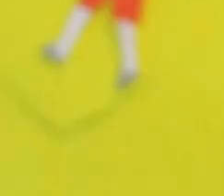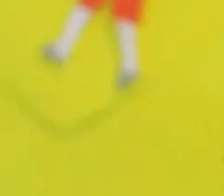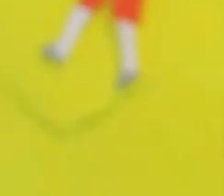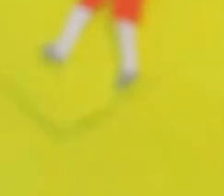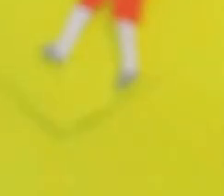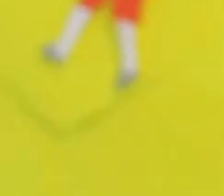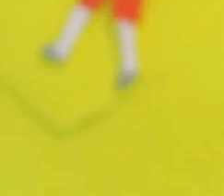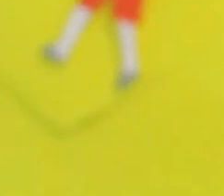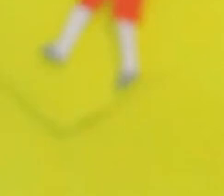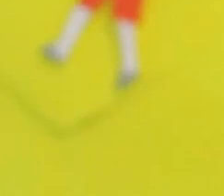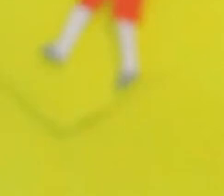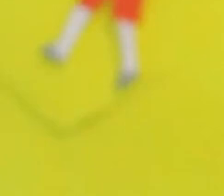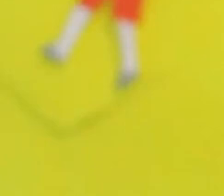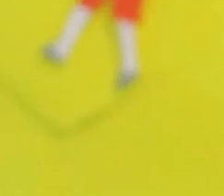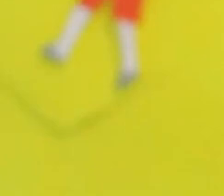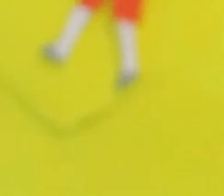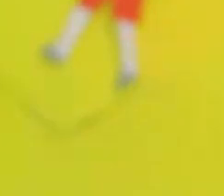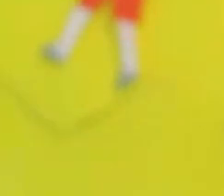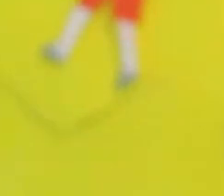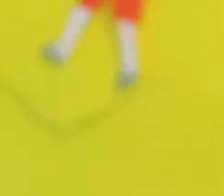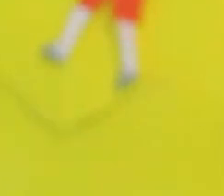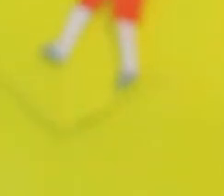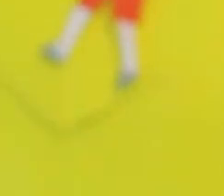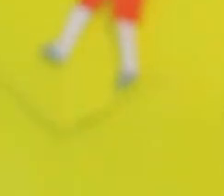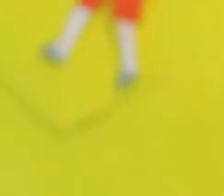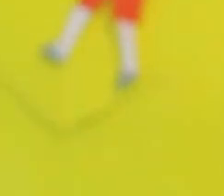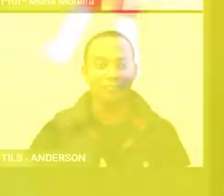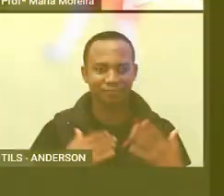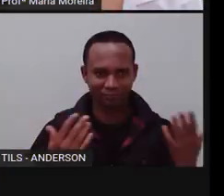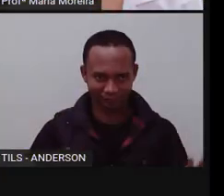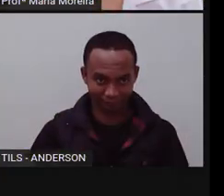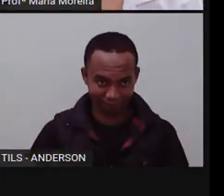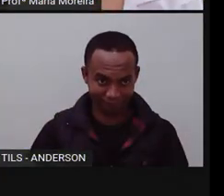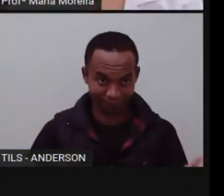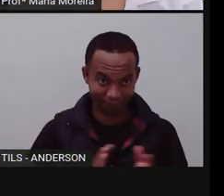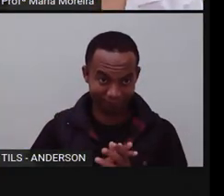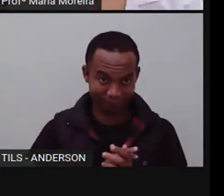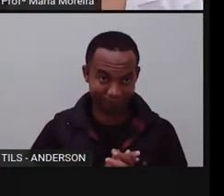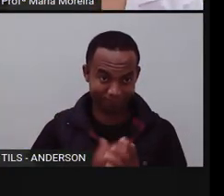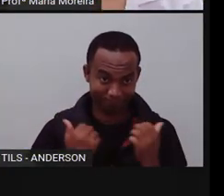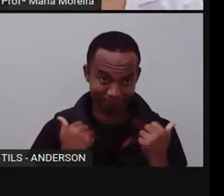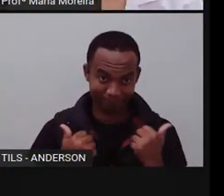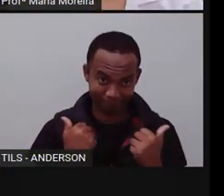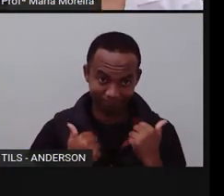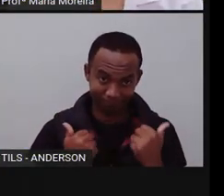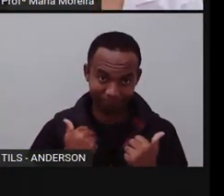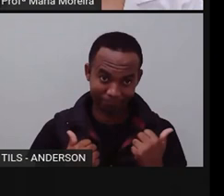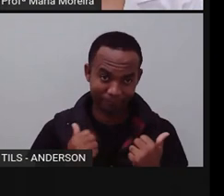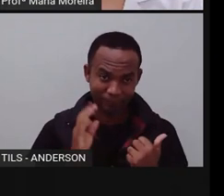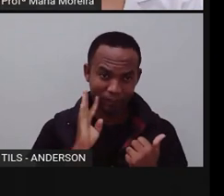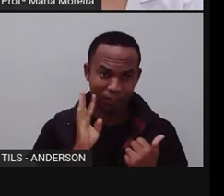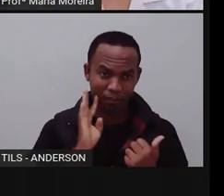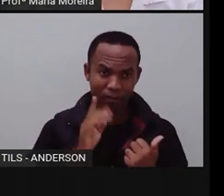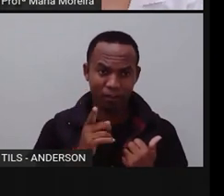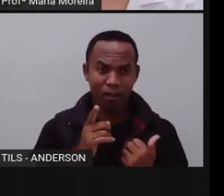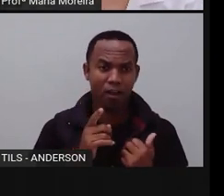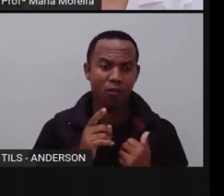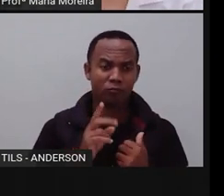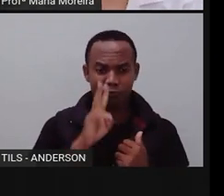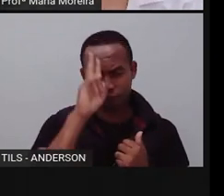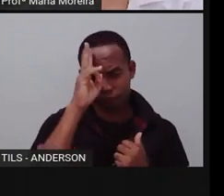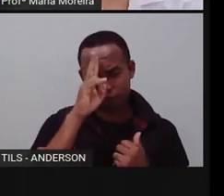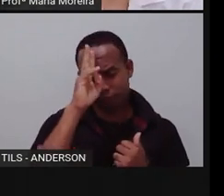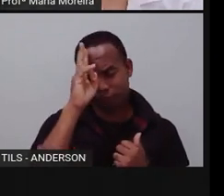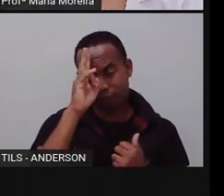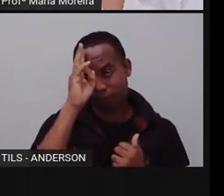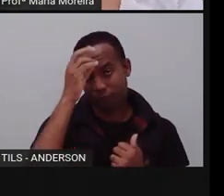história é uma lenda africana que se chama o Baú das Histórias. E aí, né? O que é que vocês acharam, né? Ele traz aí uma